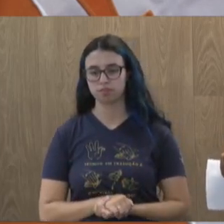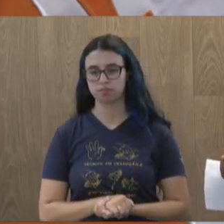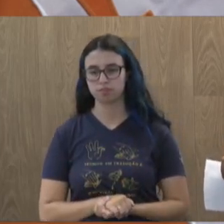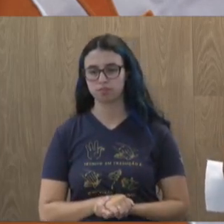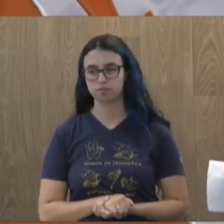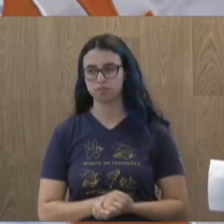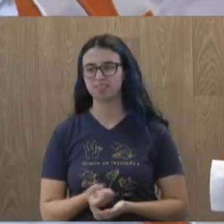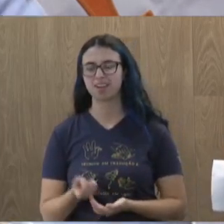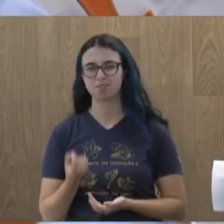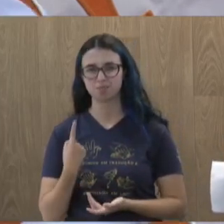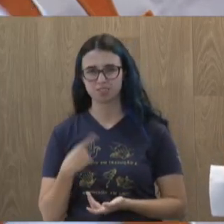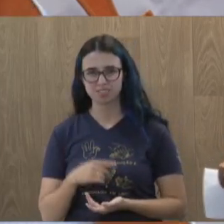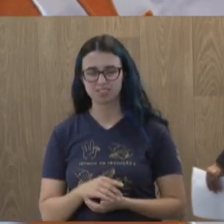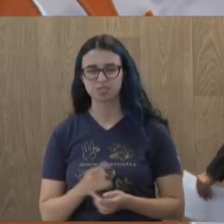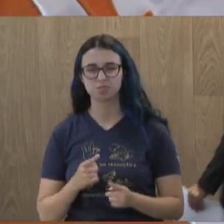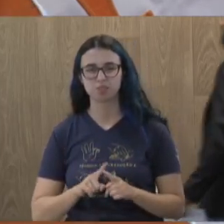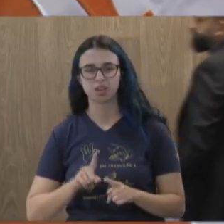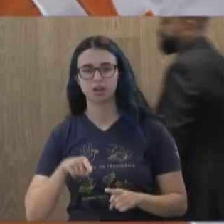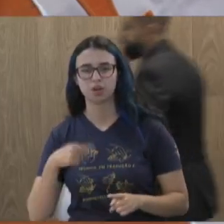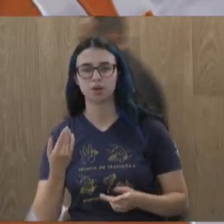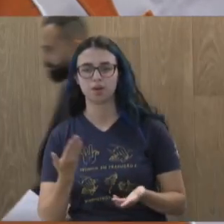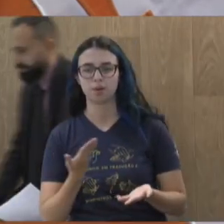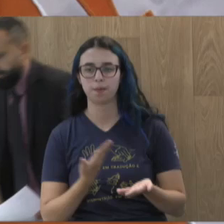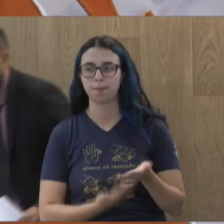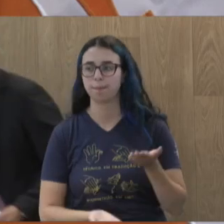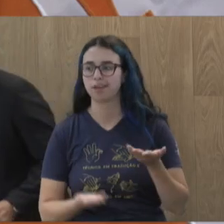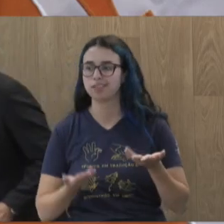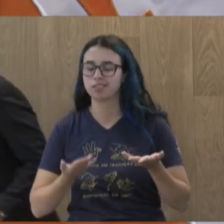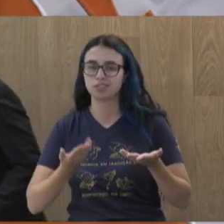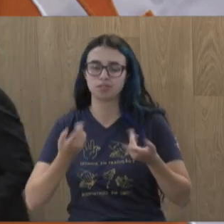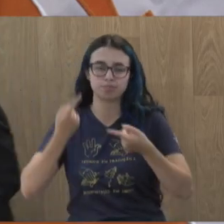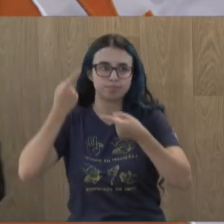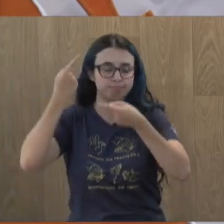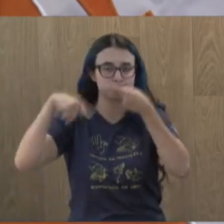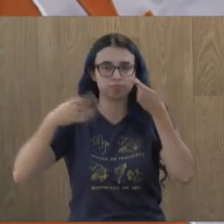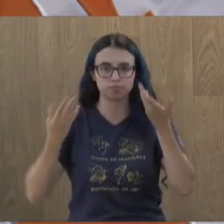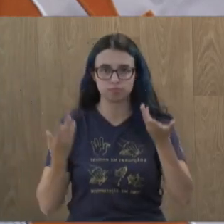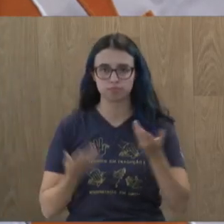É um absurdo isso, porque a gente acaba perdendo até o fio da meada aqui.